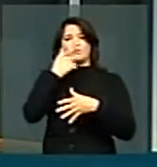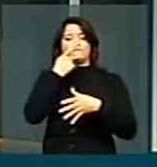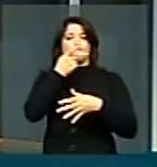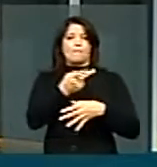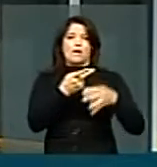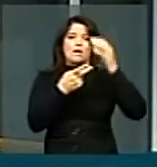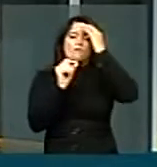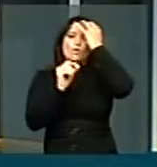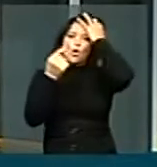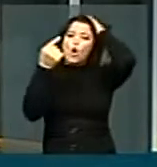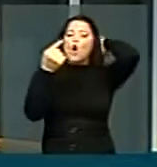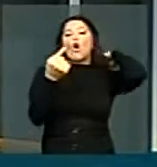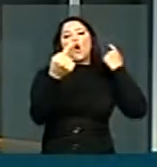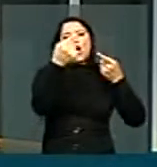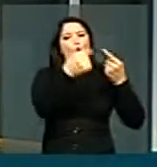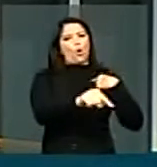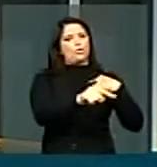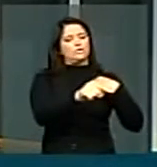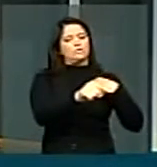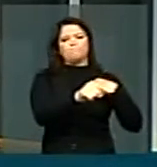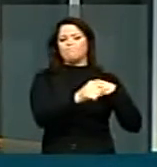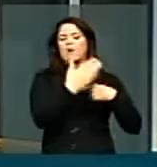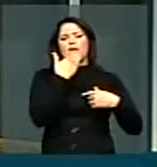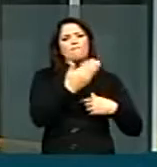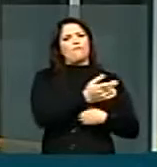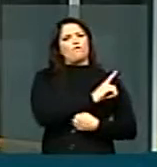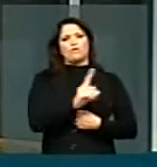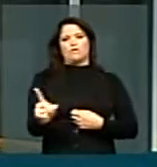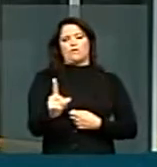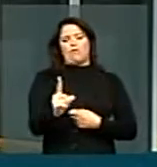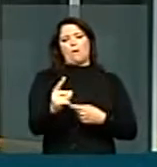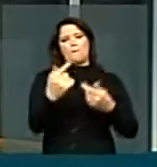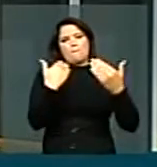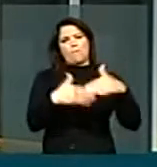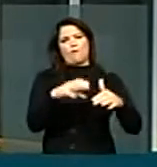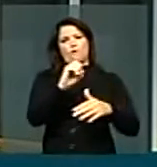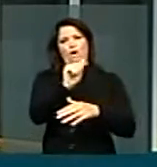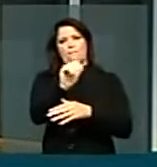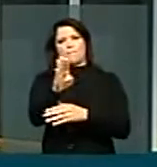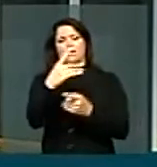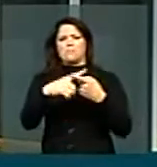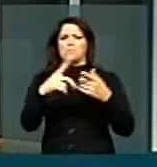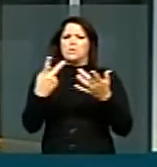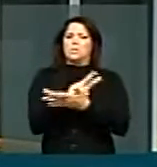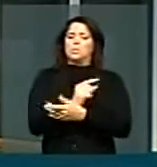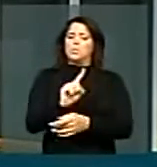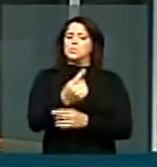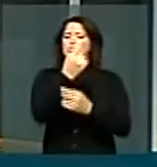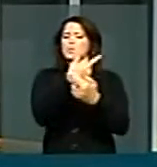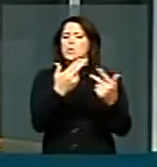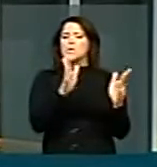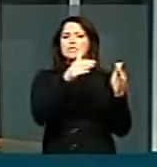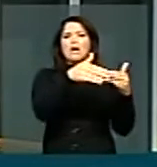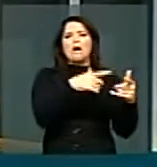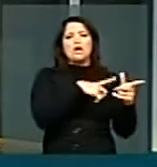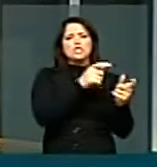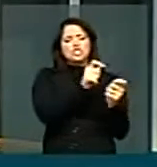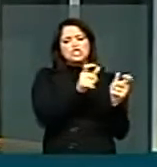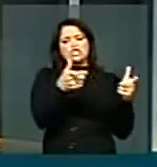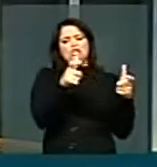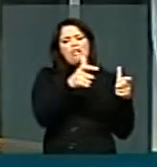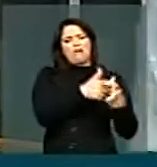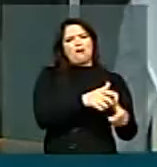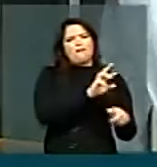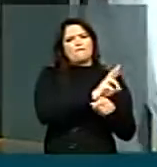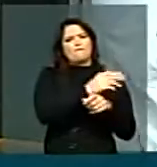posição contrária ao exame da ordem, que dizem que essa é uma prática que tem única e exclusivamente como objetivo fazer a